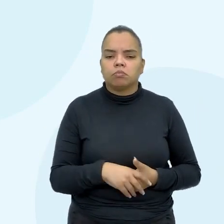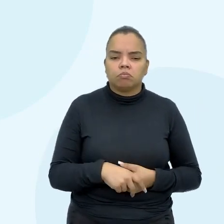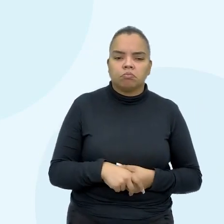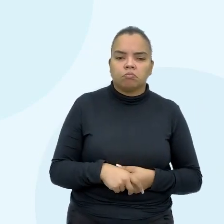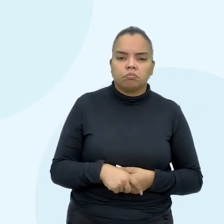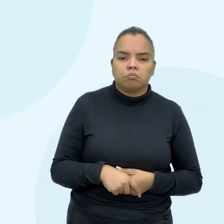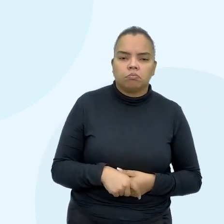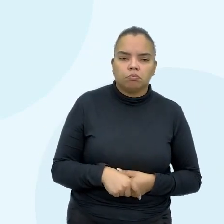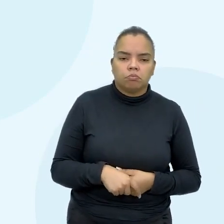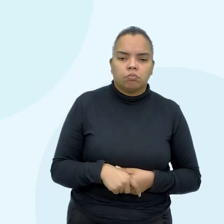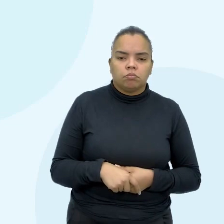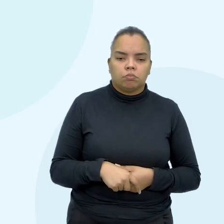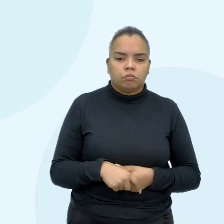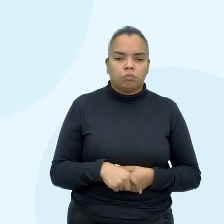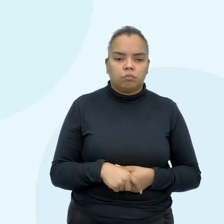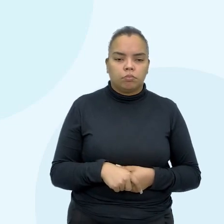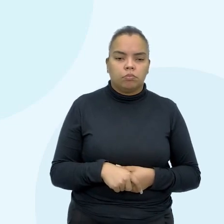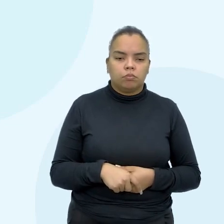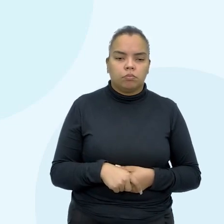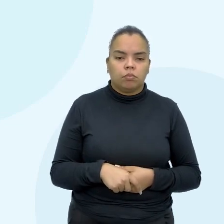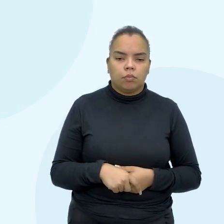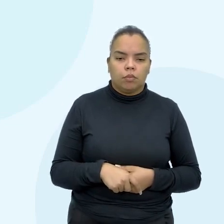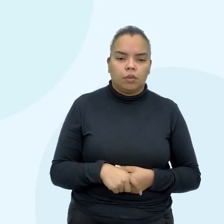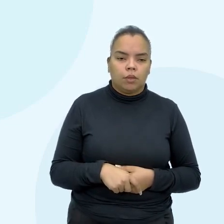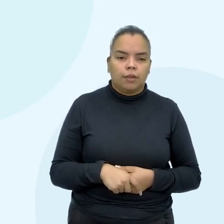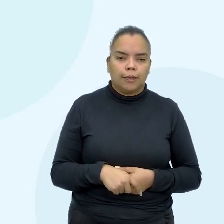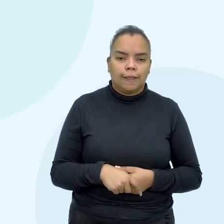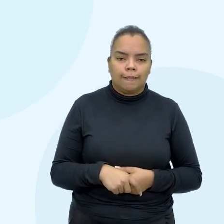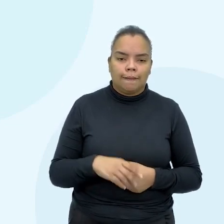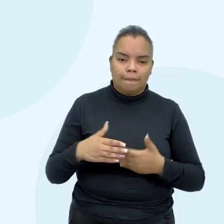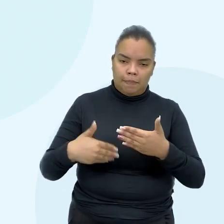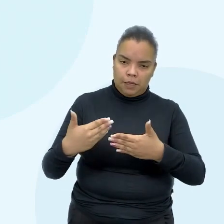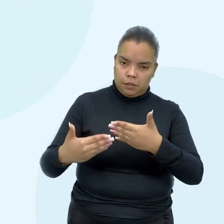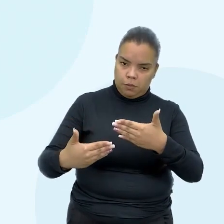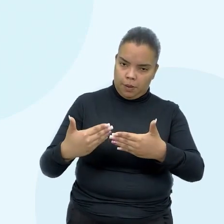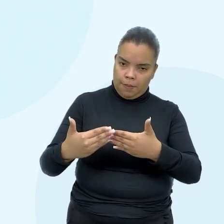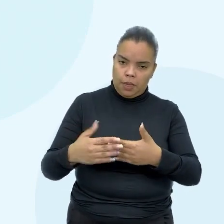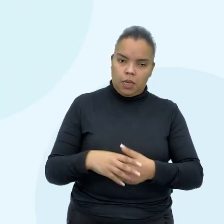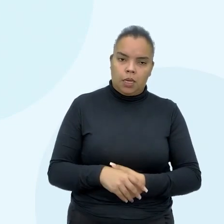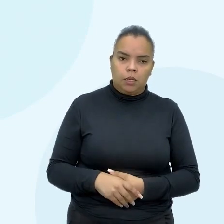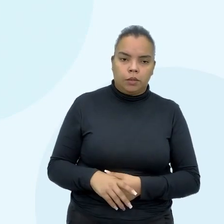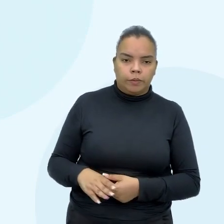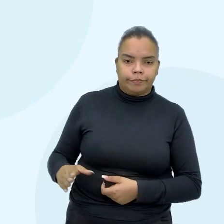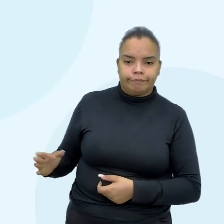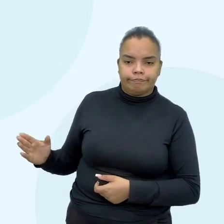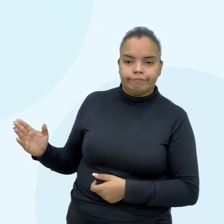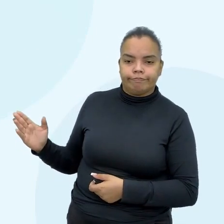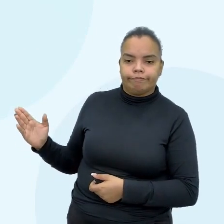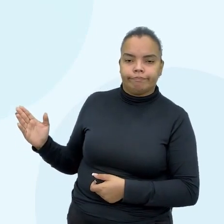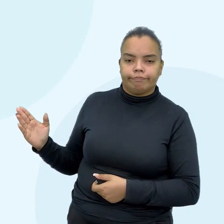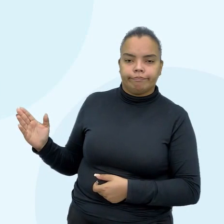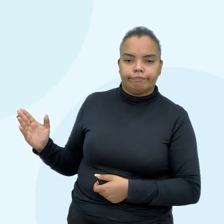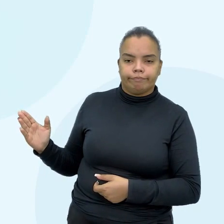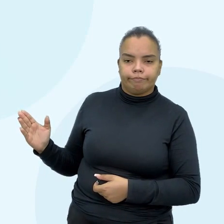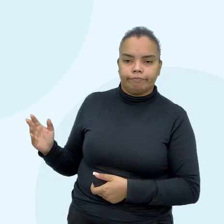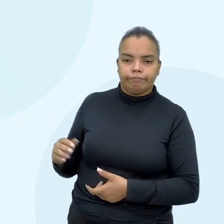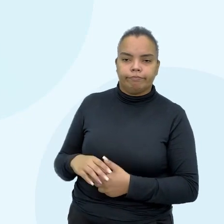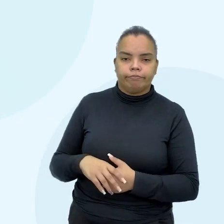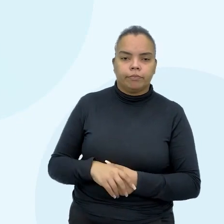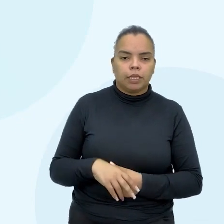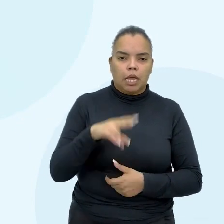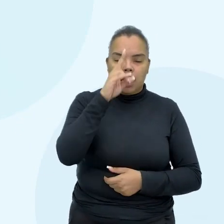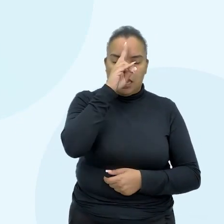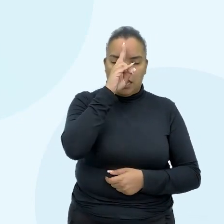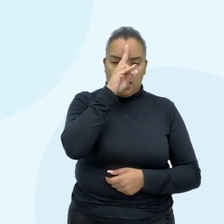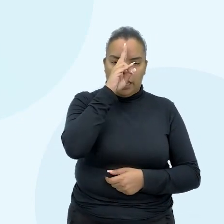tá? Corrigindo. Bom, aí vamos lá para o desdobramento, Terezinha? Vamos para o desdobramento. Lembrando uma coisa,